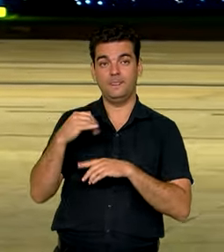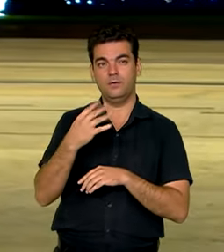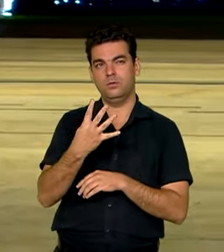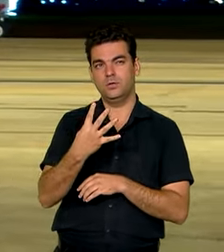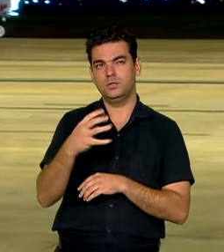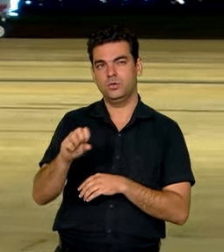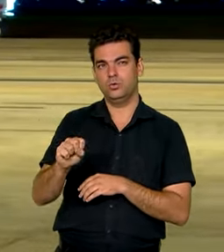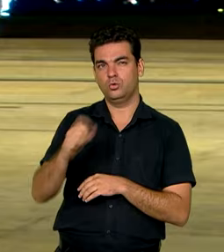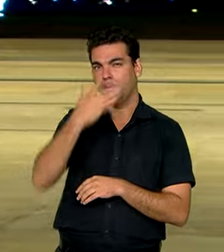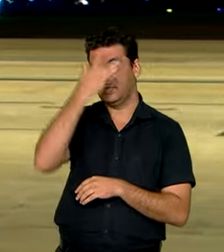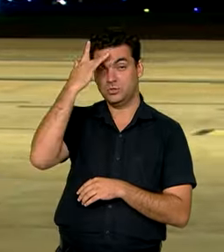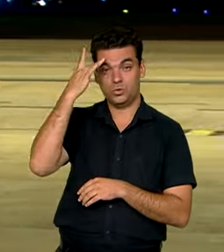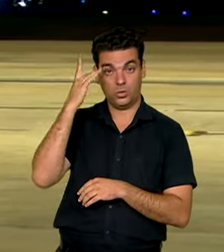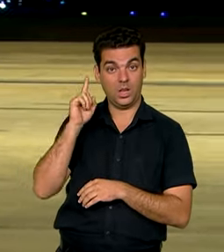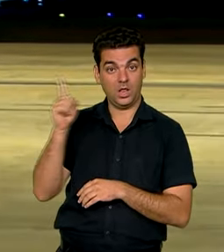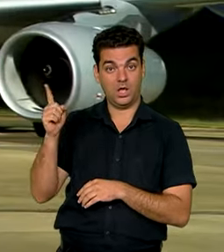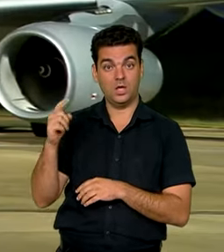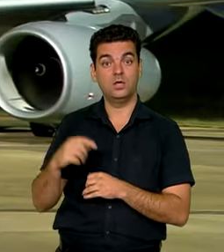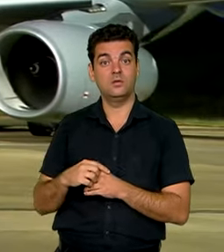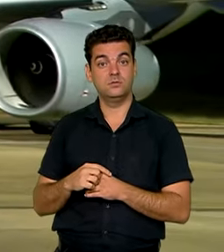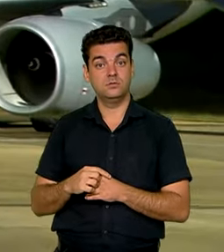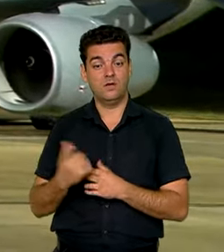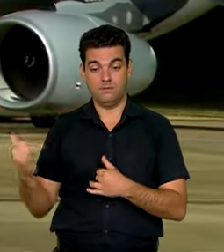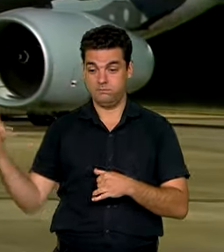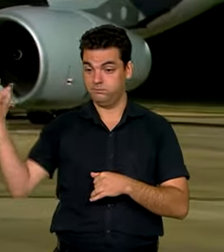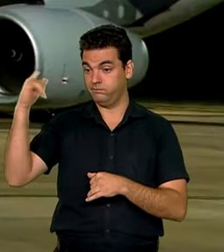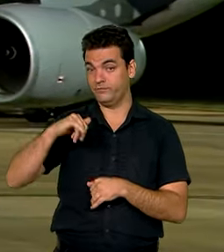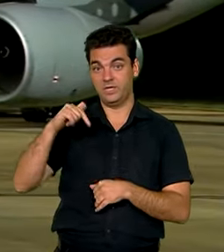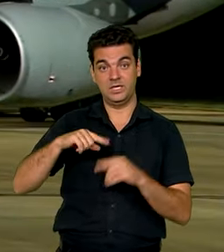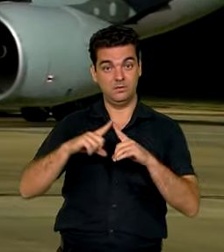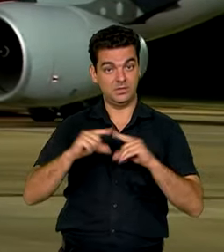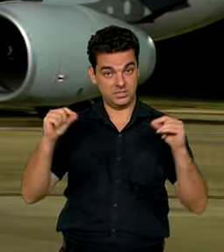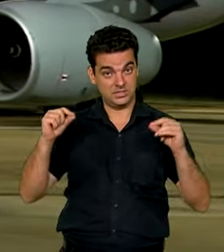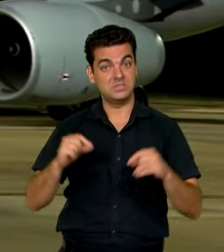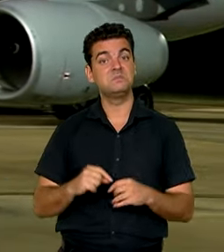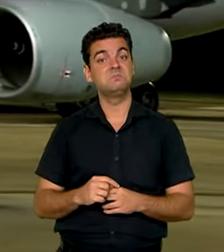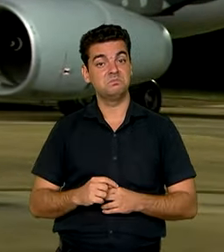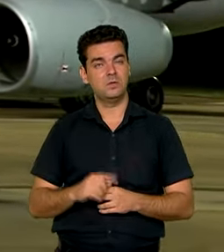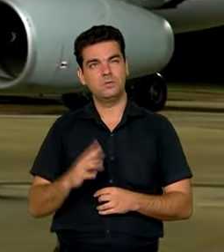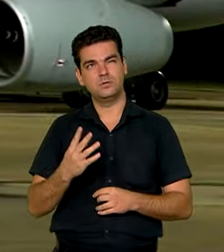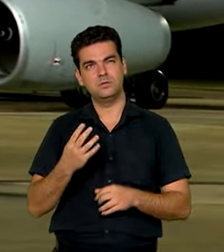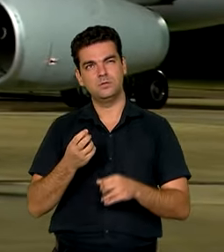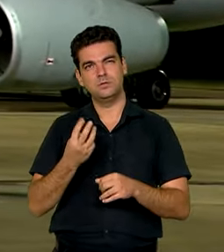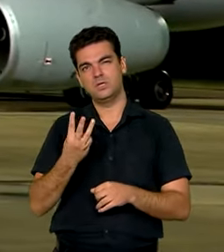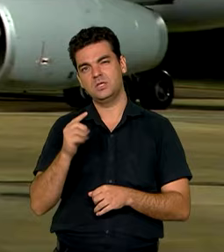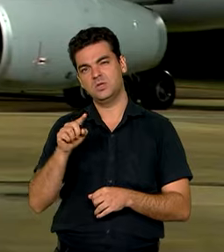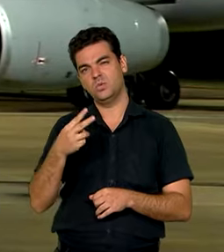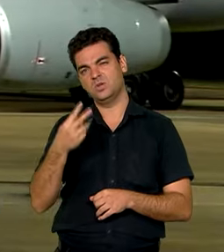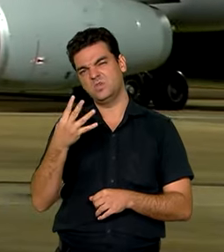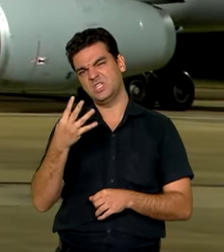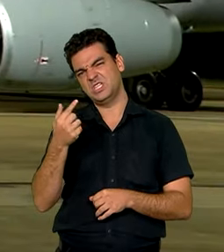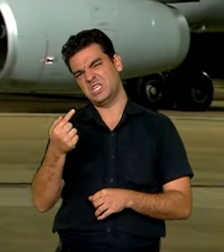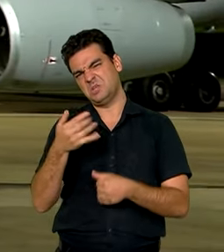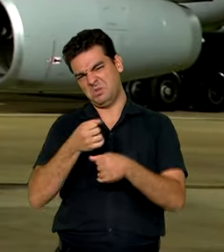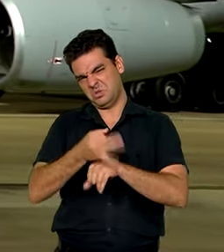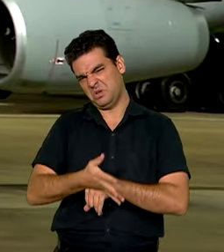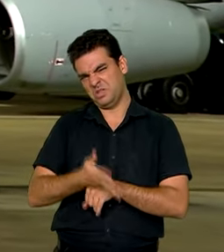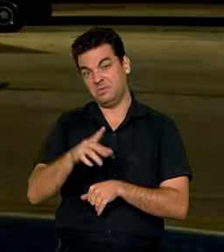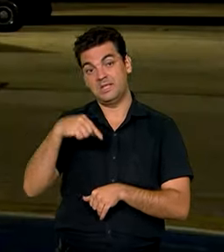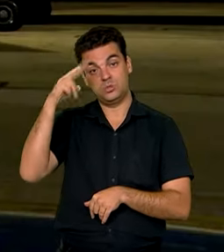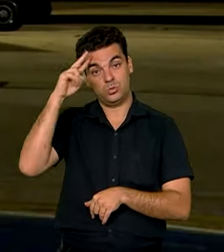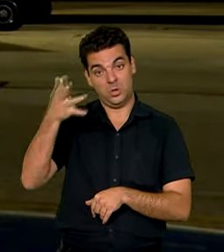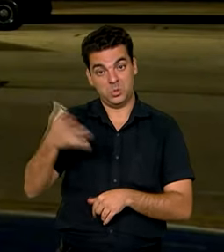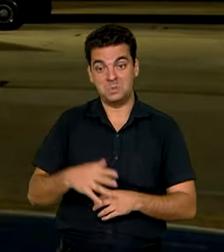48 repatriados da faixa de Gaza, pousou na base aérea de Brasília às 3h47 da manhã desta